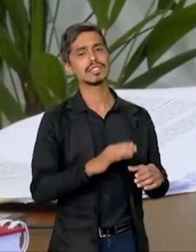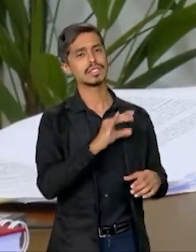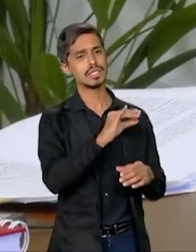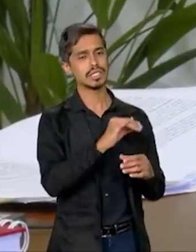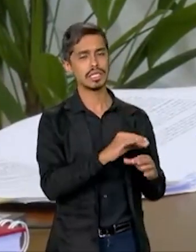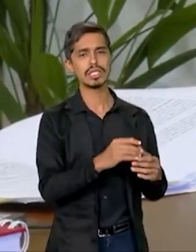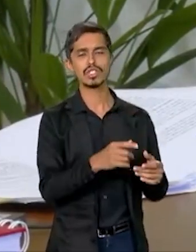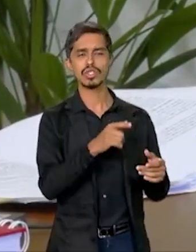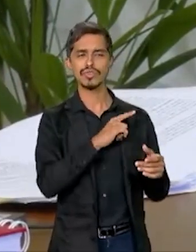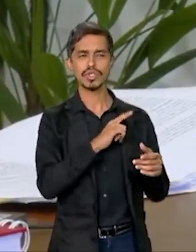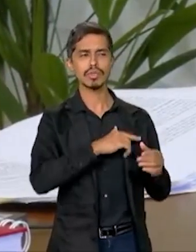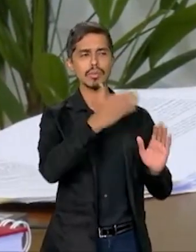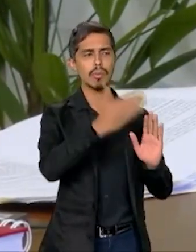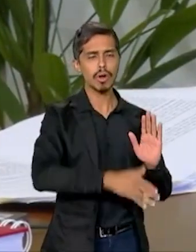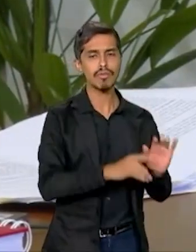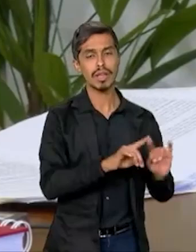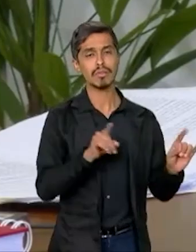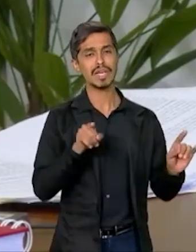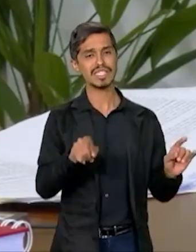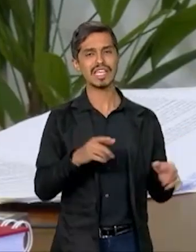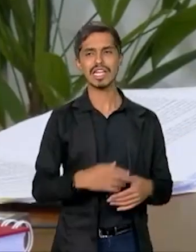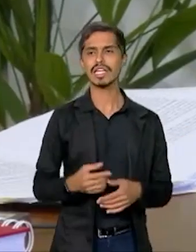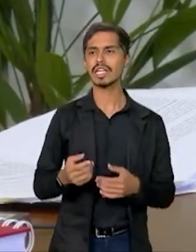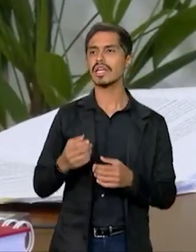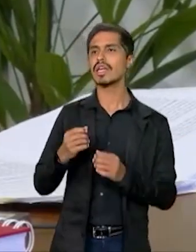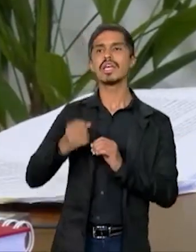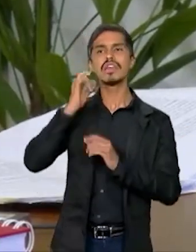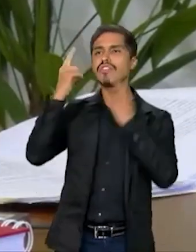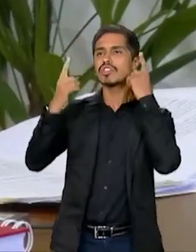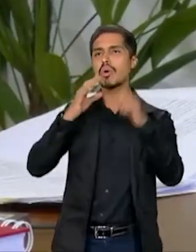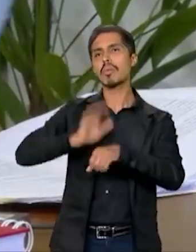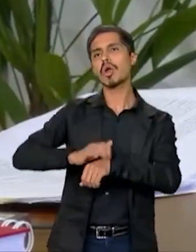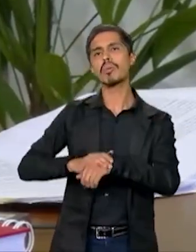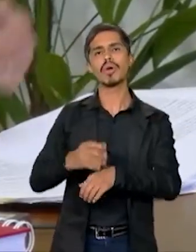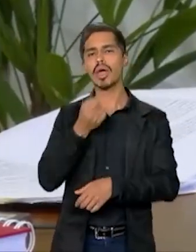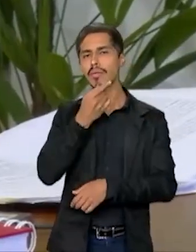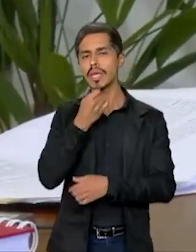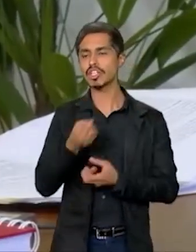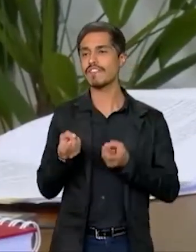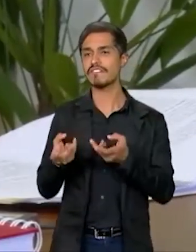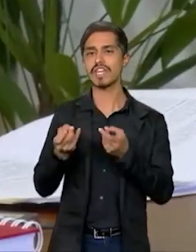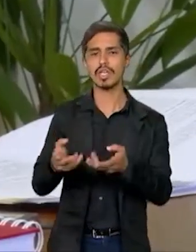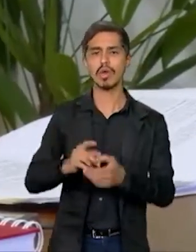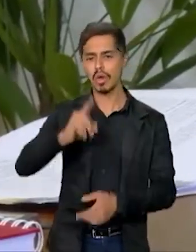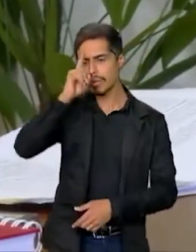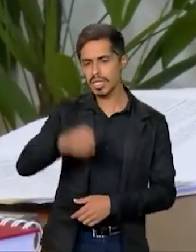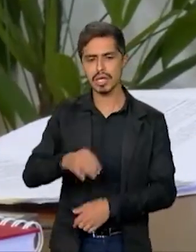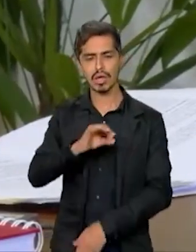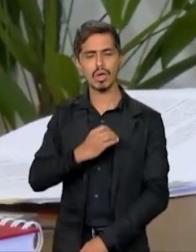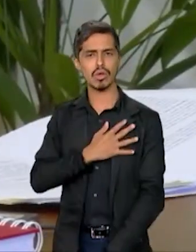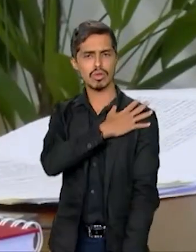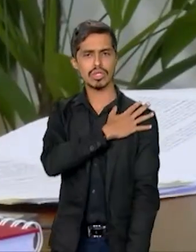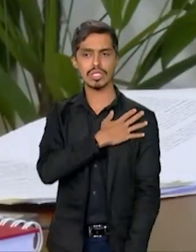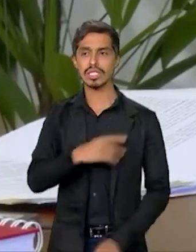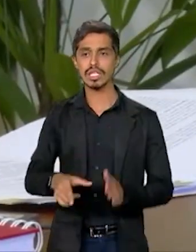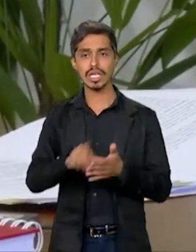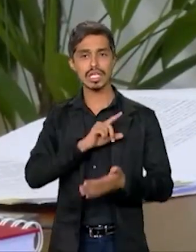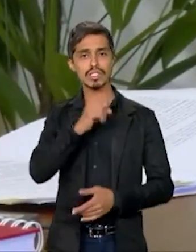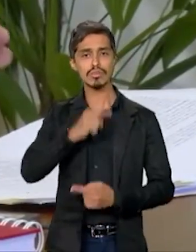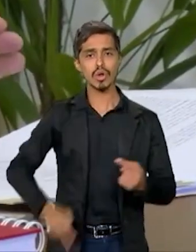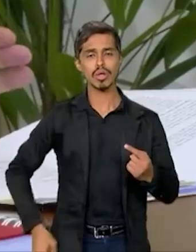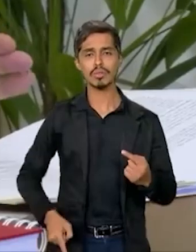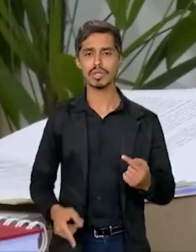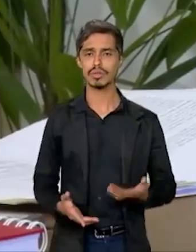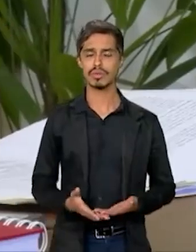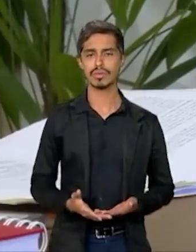um remédio, vendeu esse remédio, fez os laboratórios das Forças Armadas produzir um remédio que era proibido